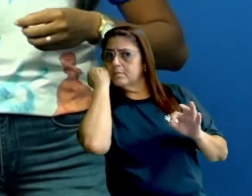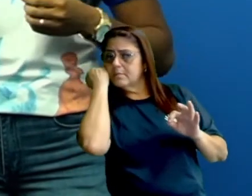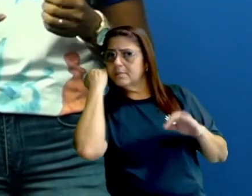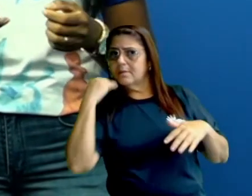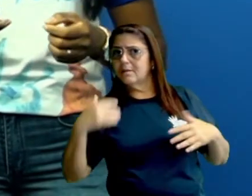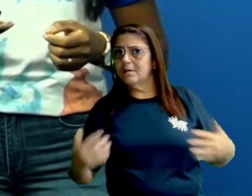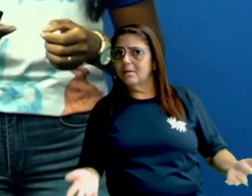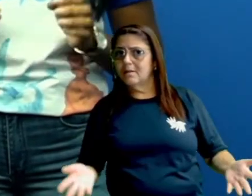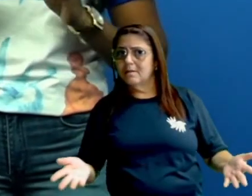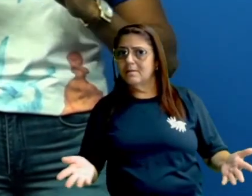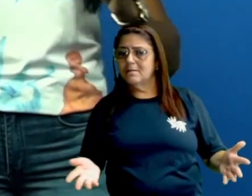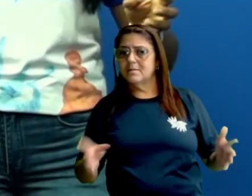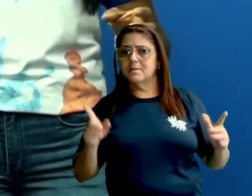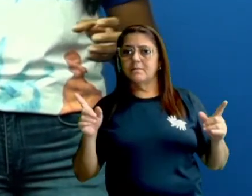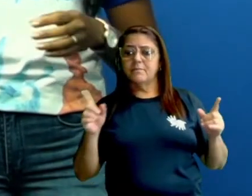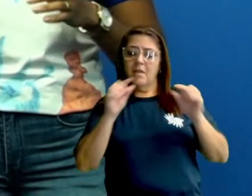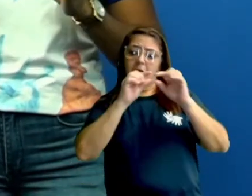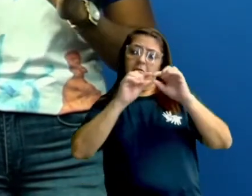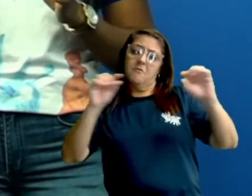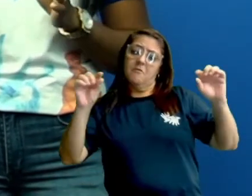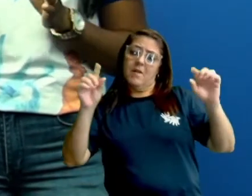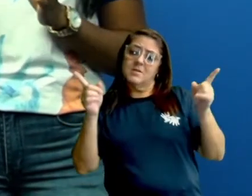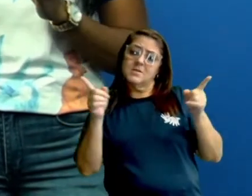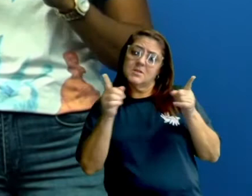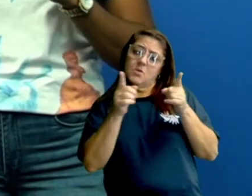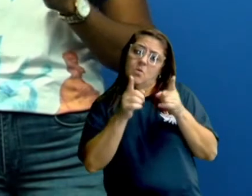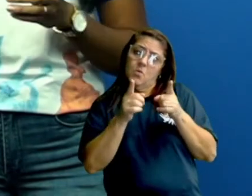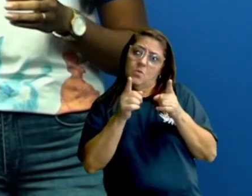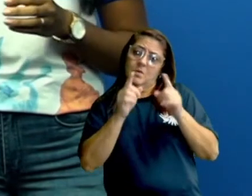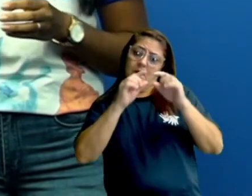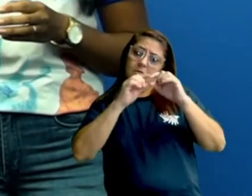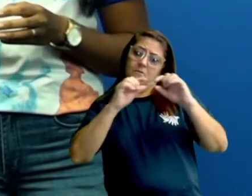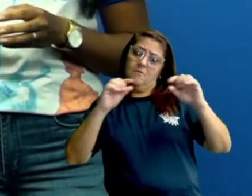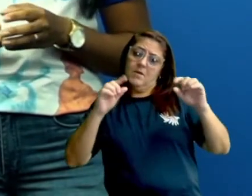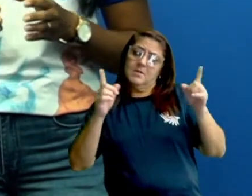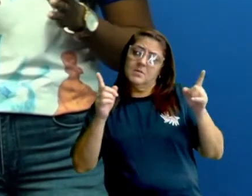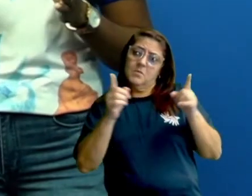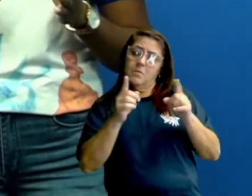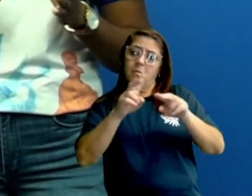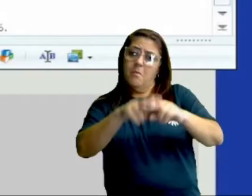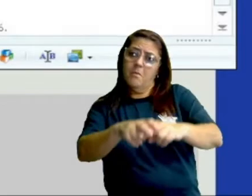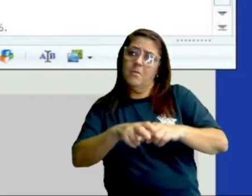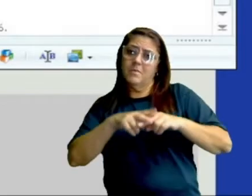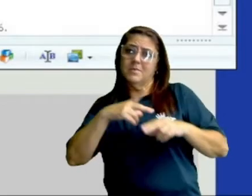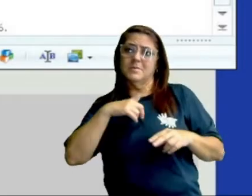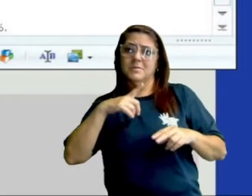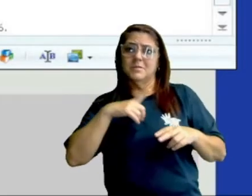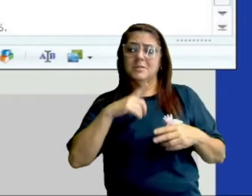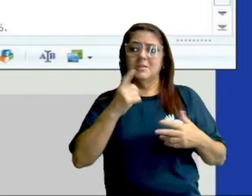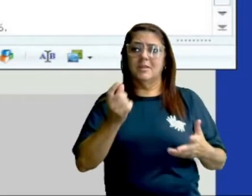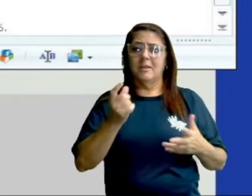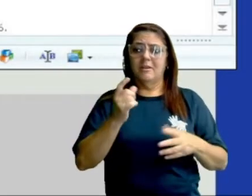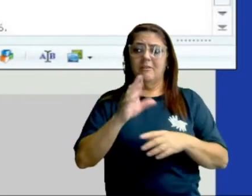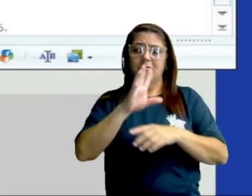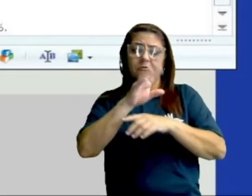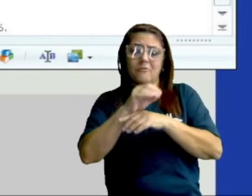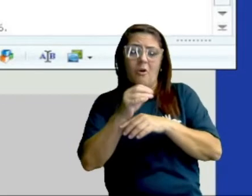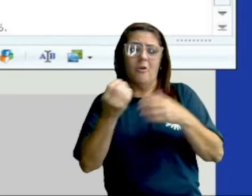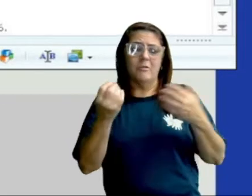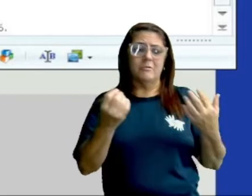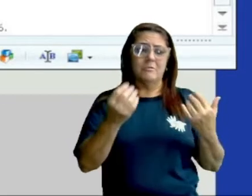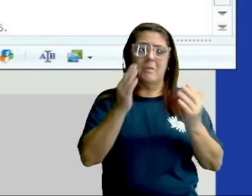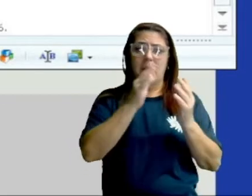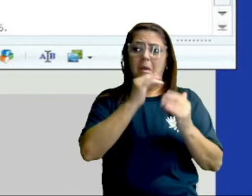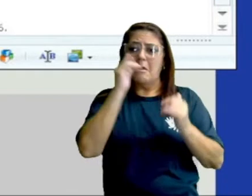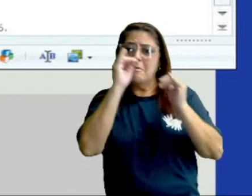Então, são coisas curtas, são frases. Por isso que existem tantas figurinhas, tá? Porque a gente simplifica muita coisa e isso